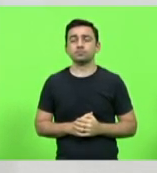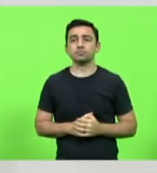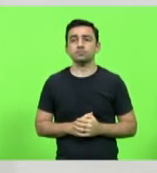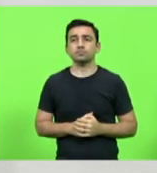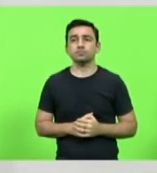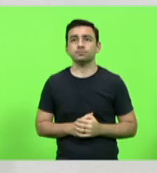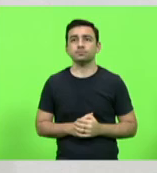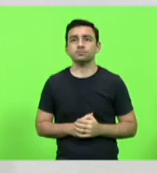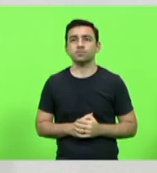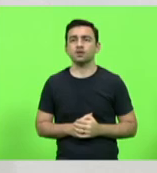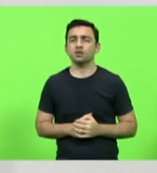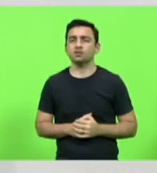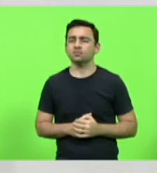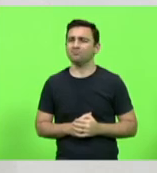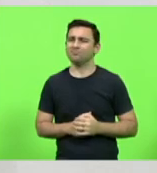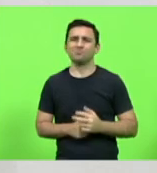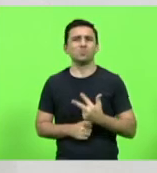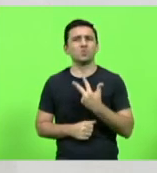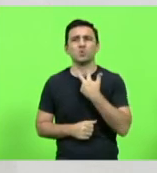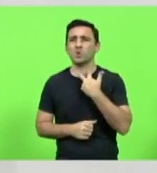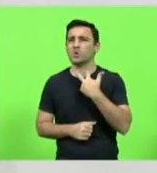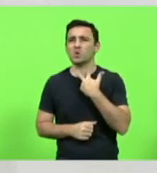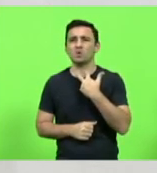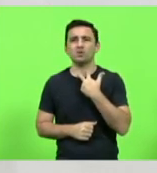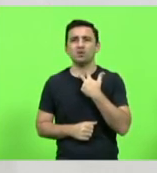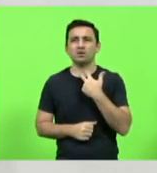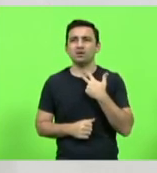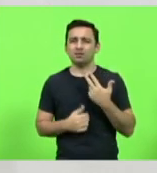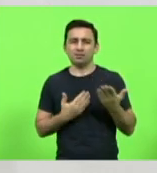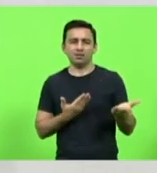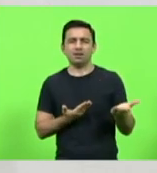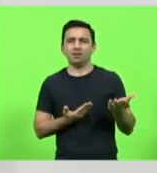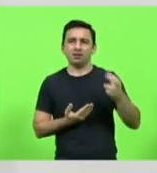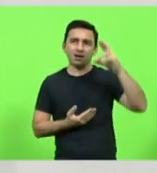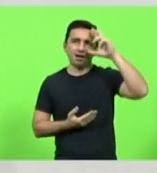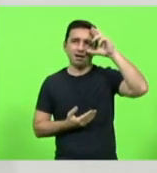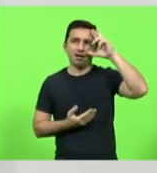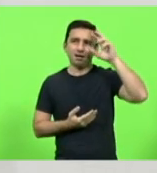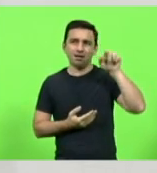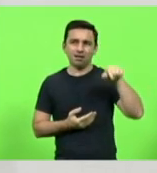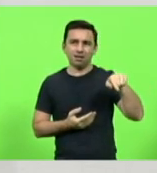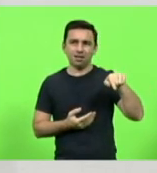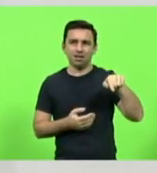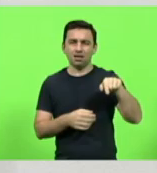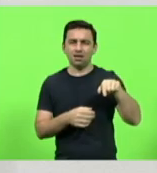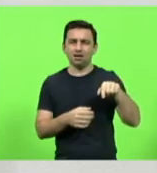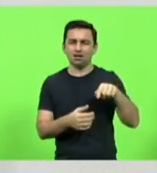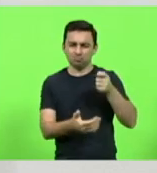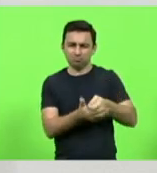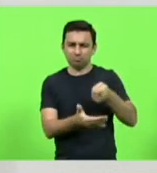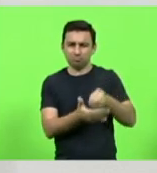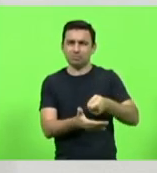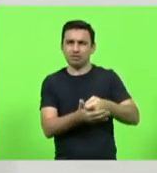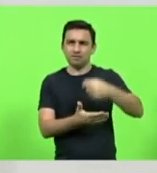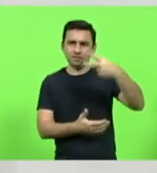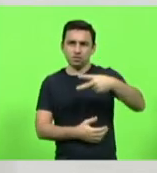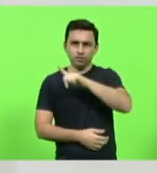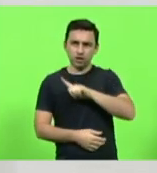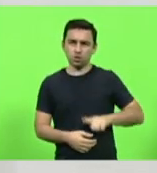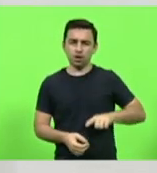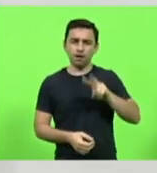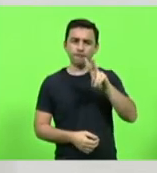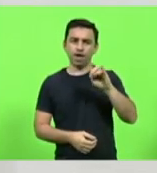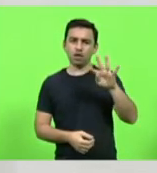O que não podemos, o deputado Alba, vai cobrar da tua vice-governadora, cara, que vetou.